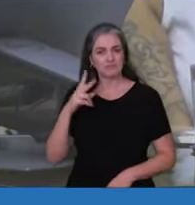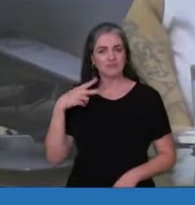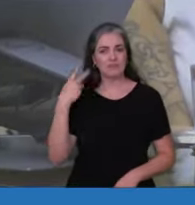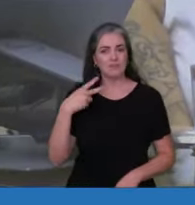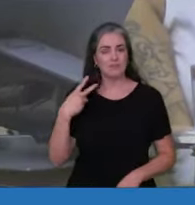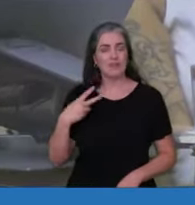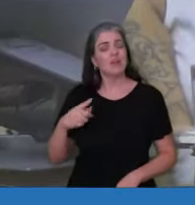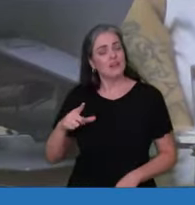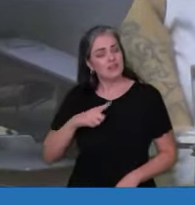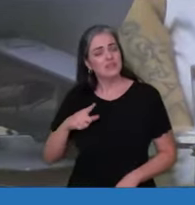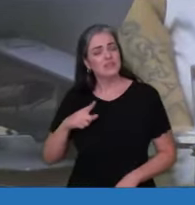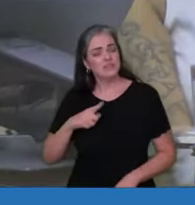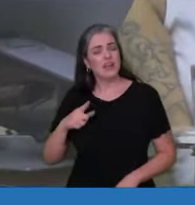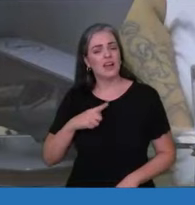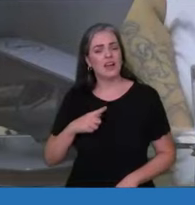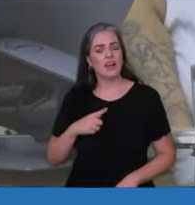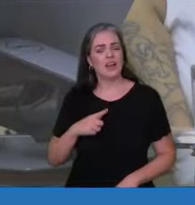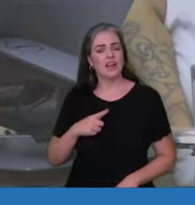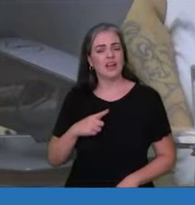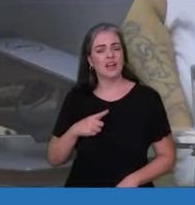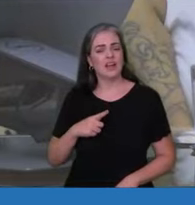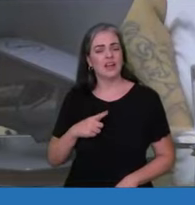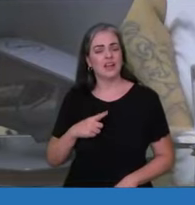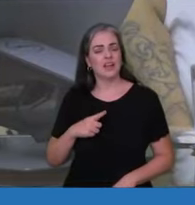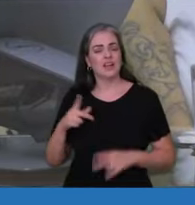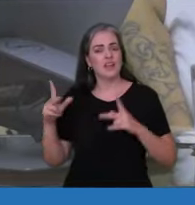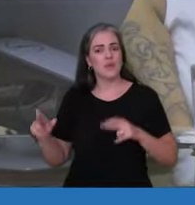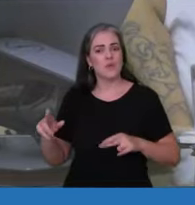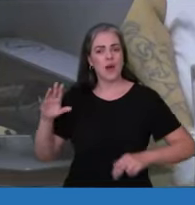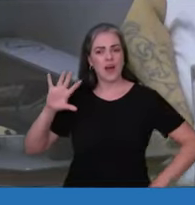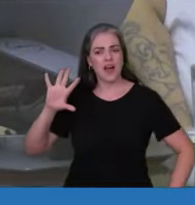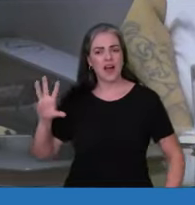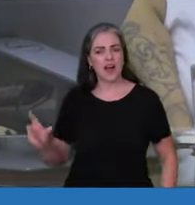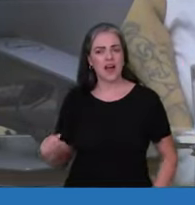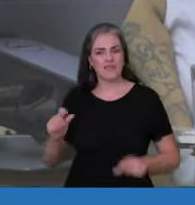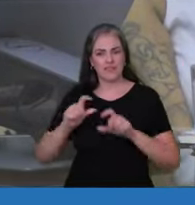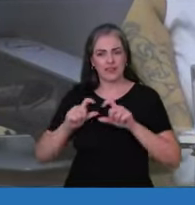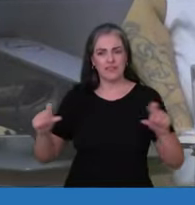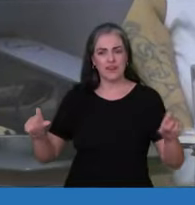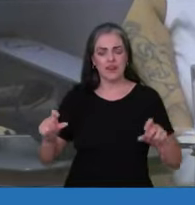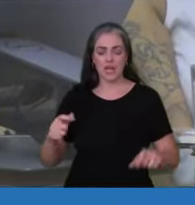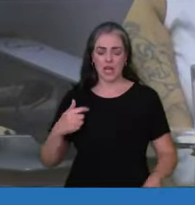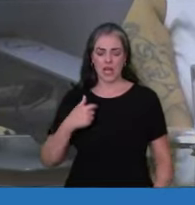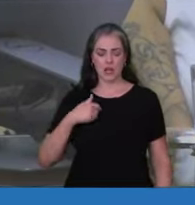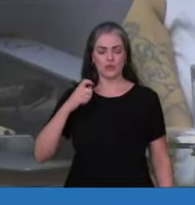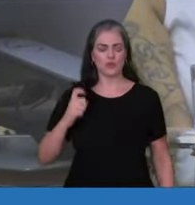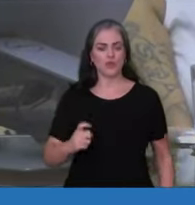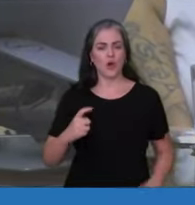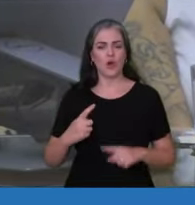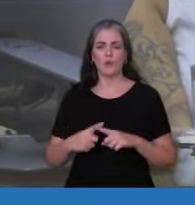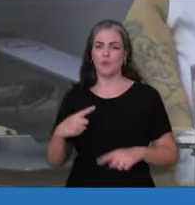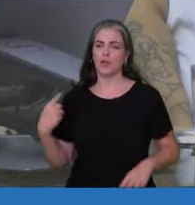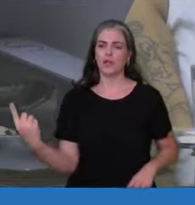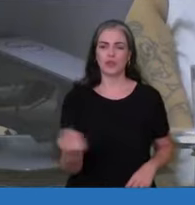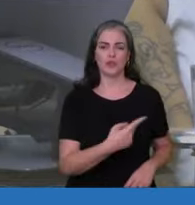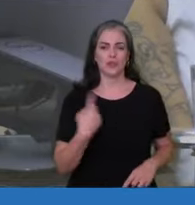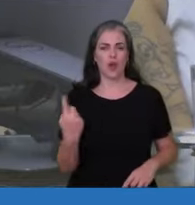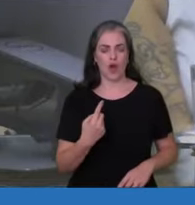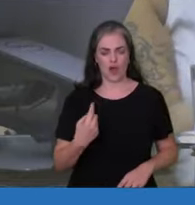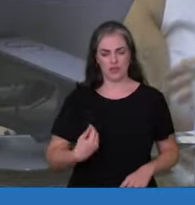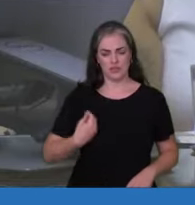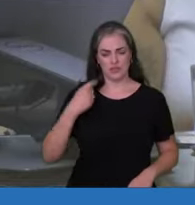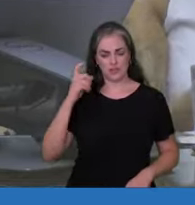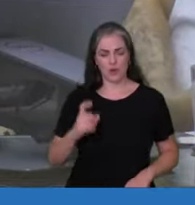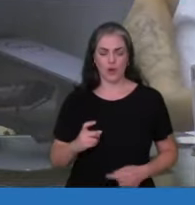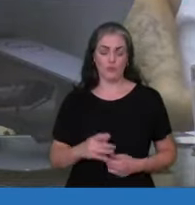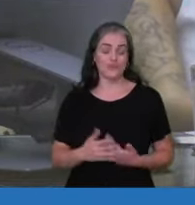uma filosofia de África: eu sou porque nós somos. Diz muito sobre quem ela era. Era a voz